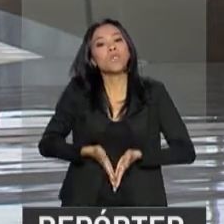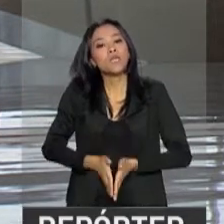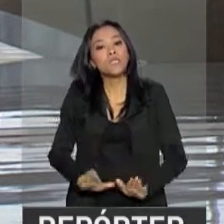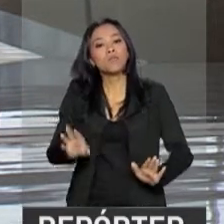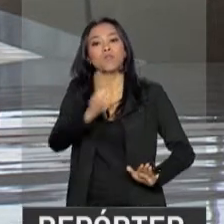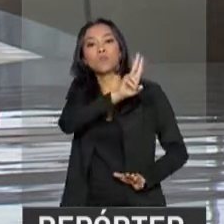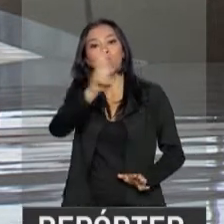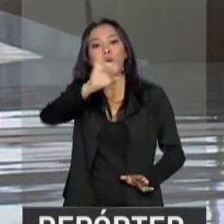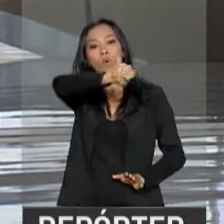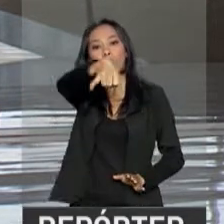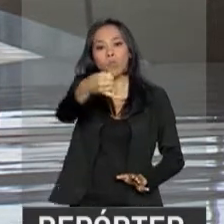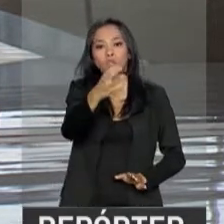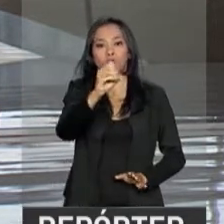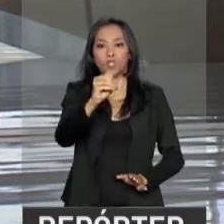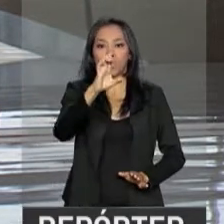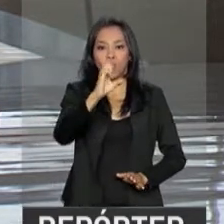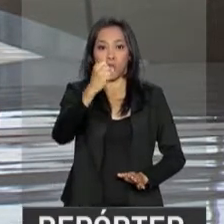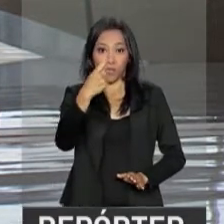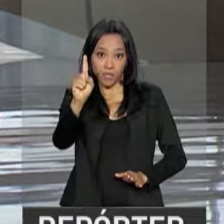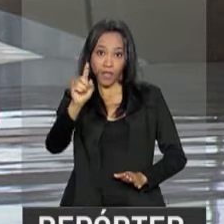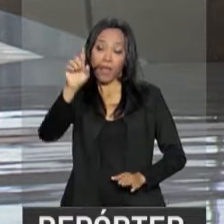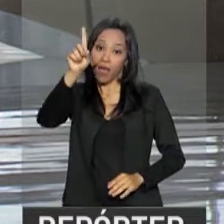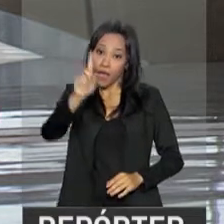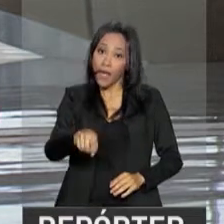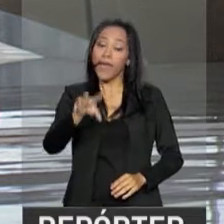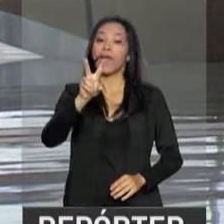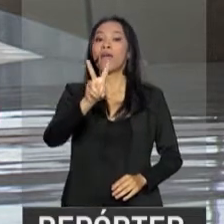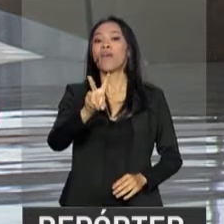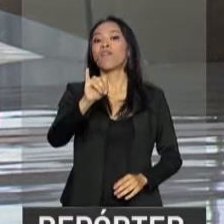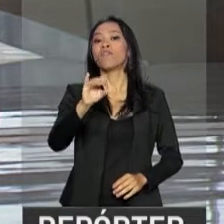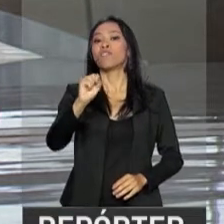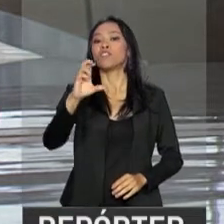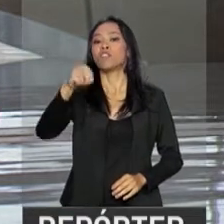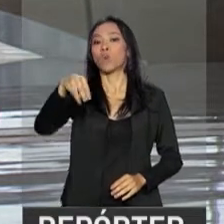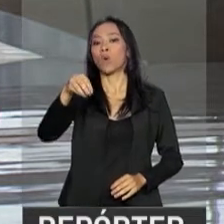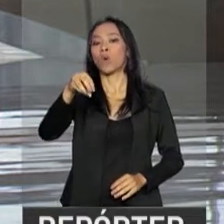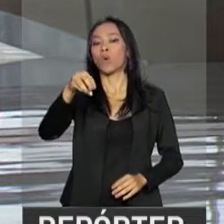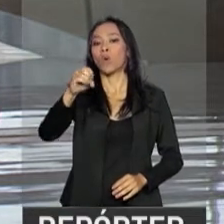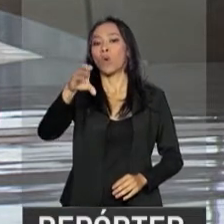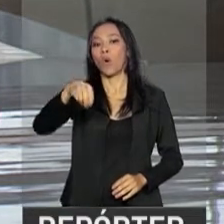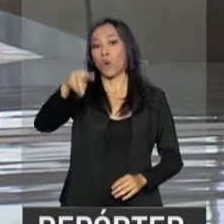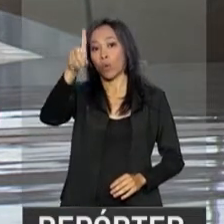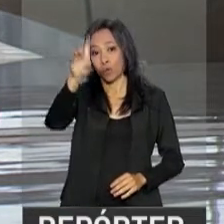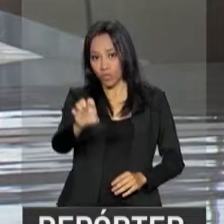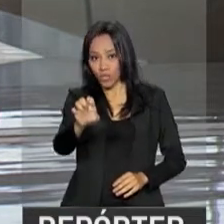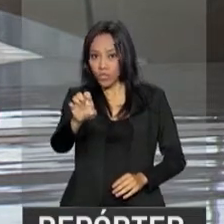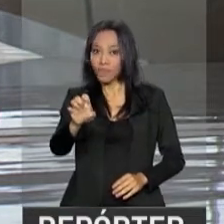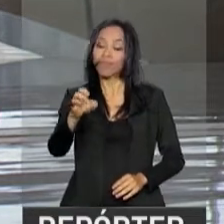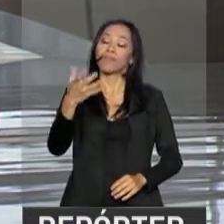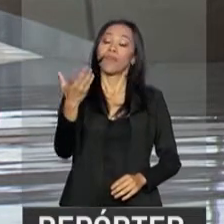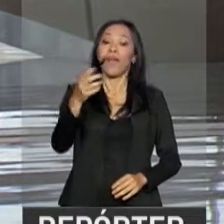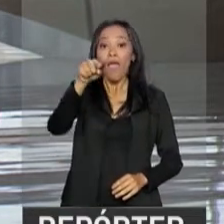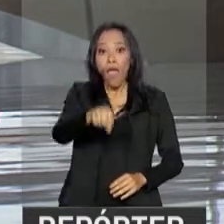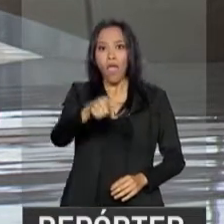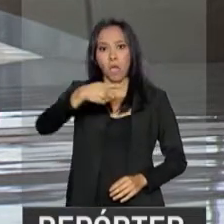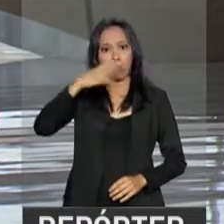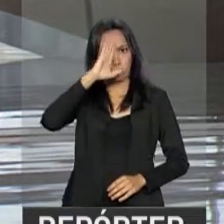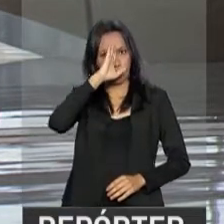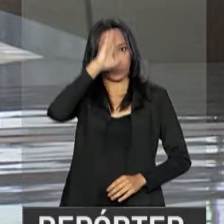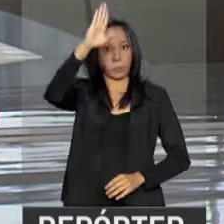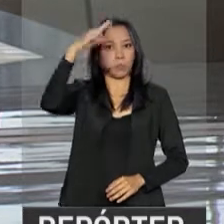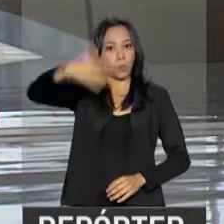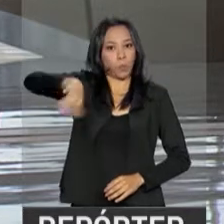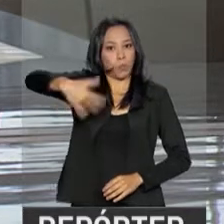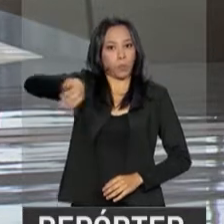josé paranhos júnior o visconde do rio branco em 1900 mil oitocentos e quarenta e cinco que ele é o patrono do